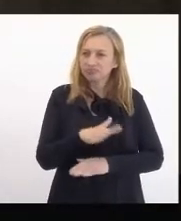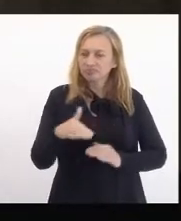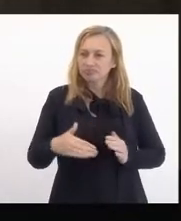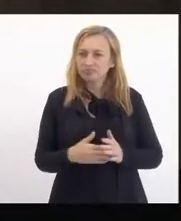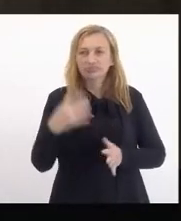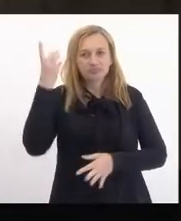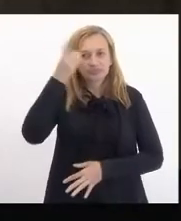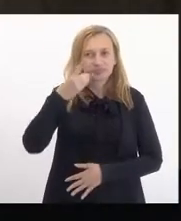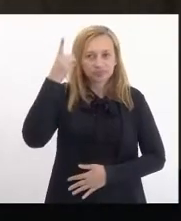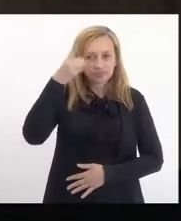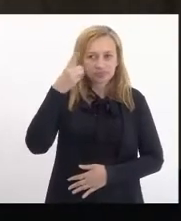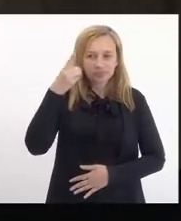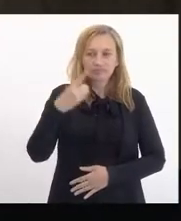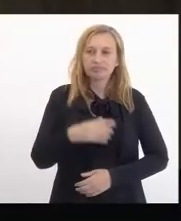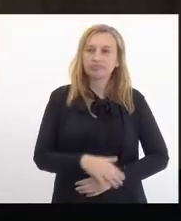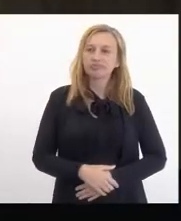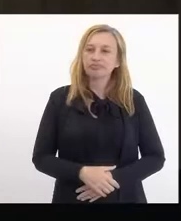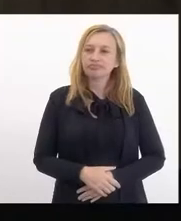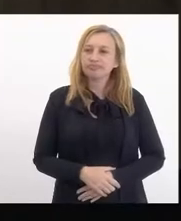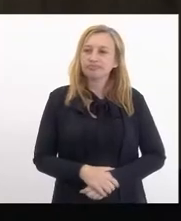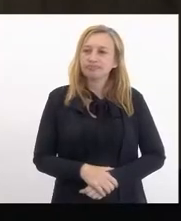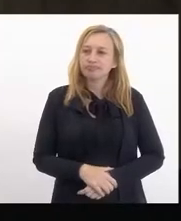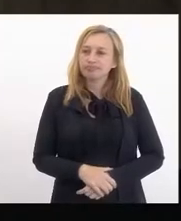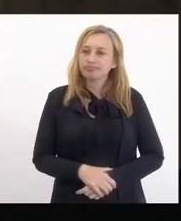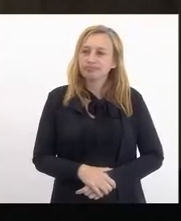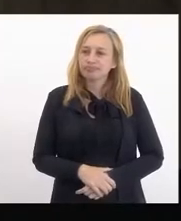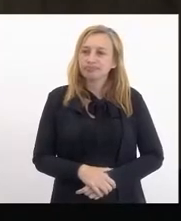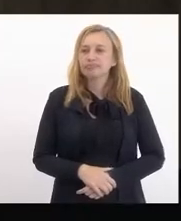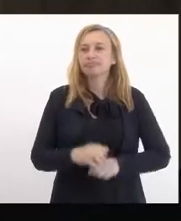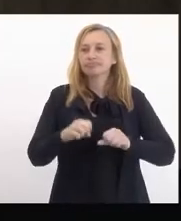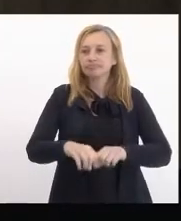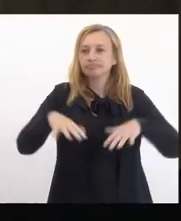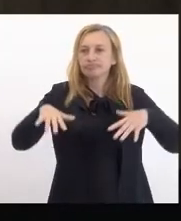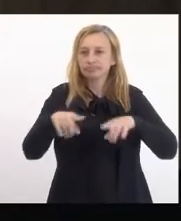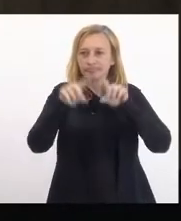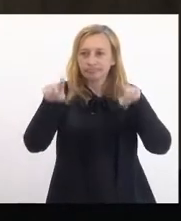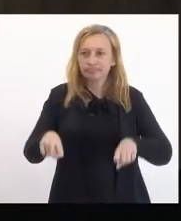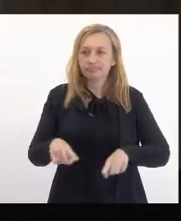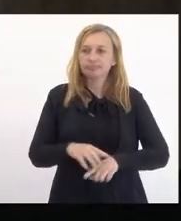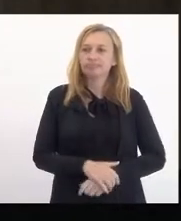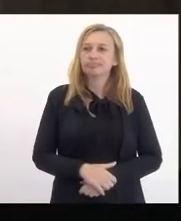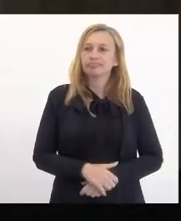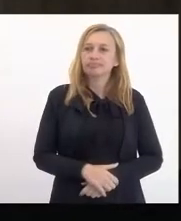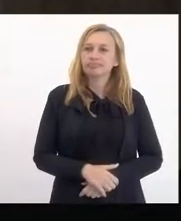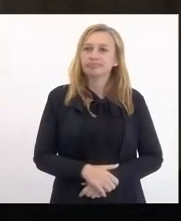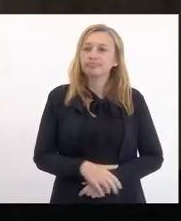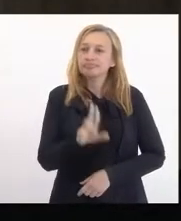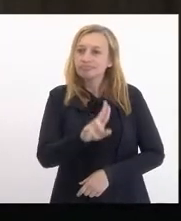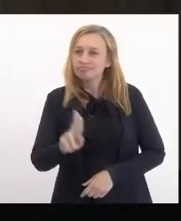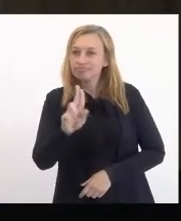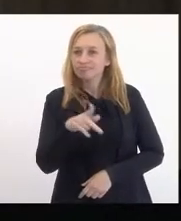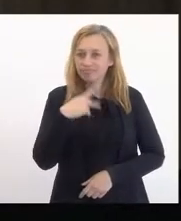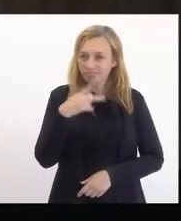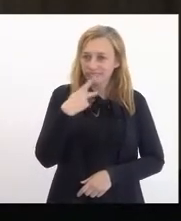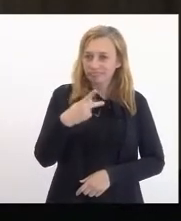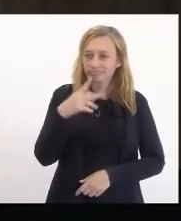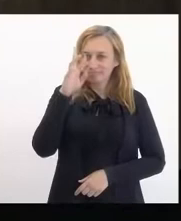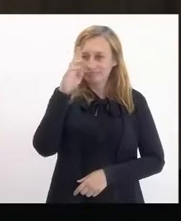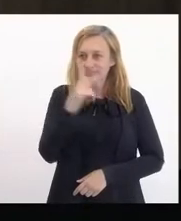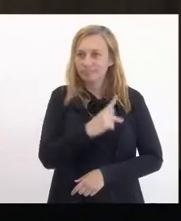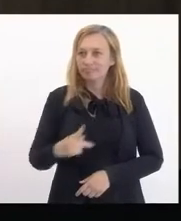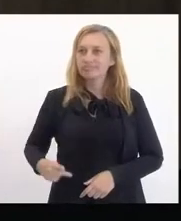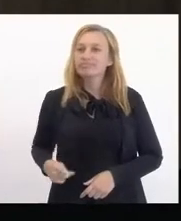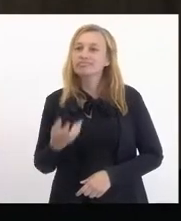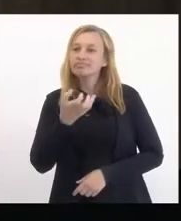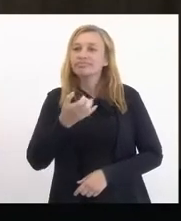tarde, deputados, deputadas e todos que estão aqui no plenário, servidores, Eu faço uso da palavra, presidente, porque